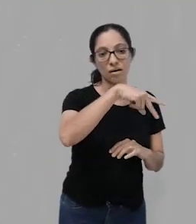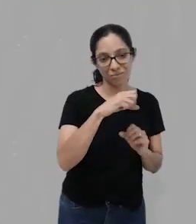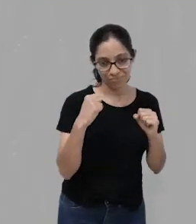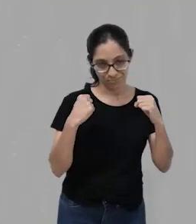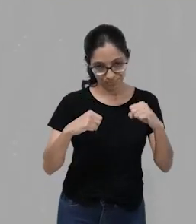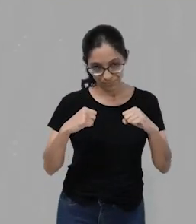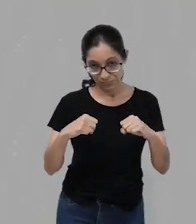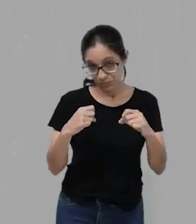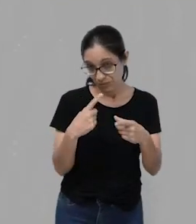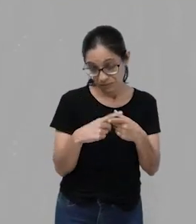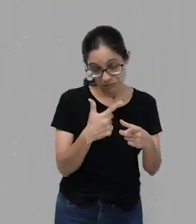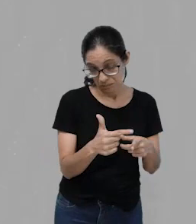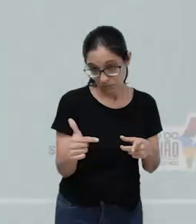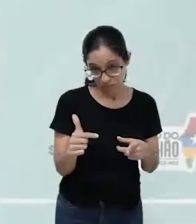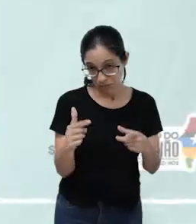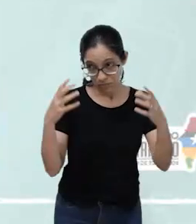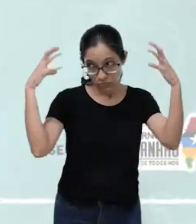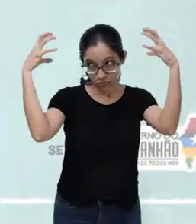acabar aqui se molhando.